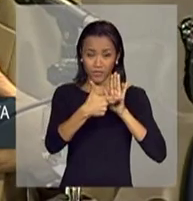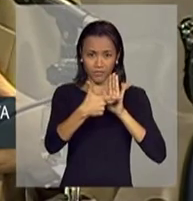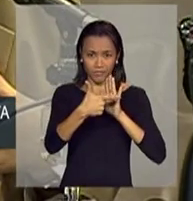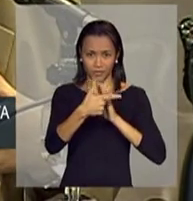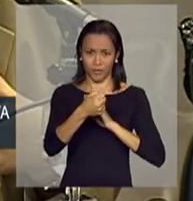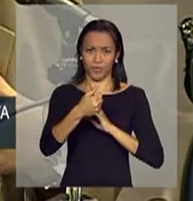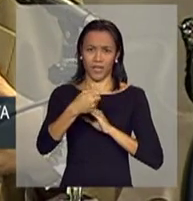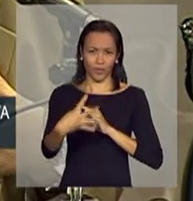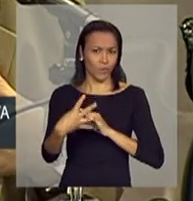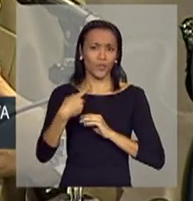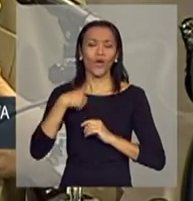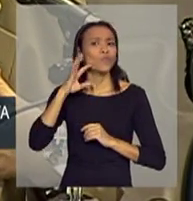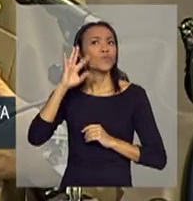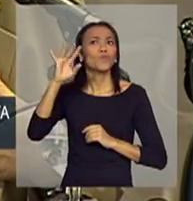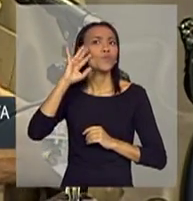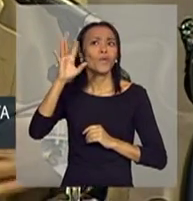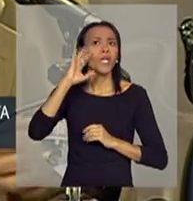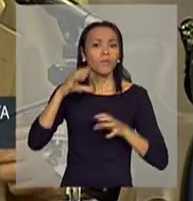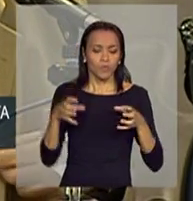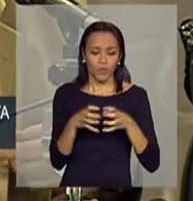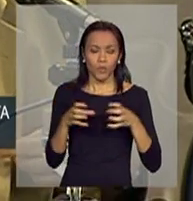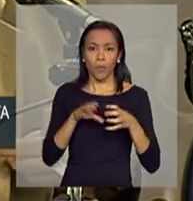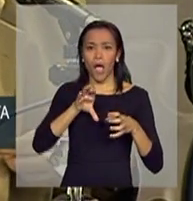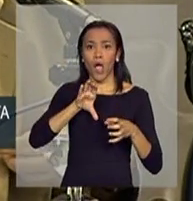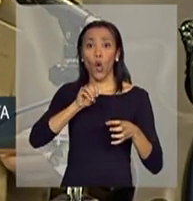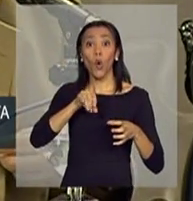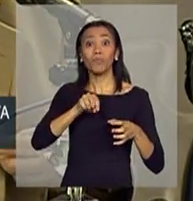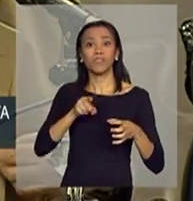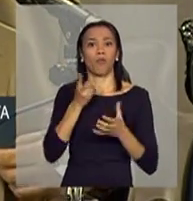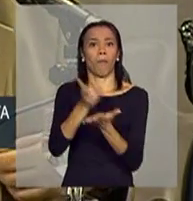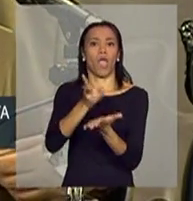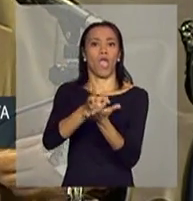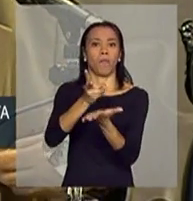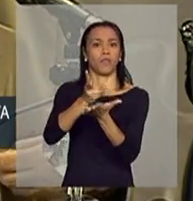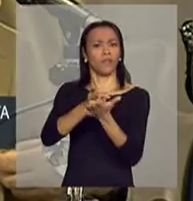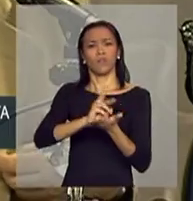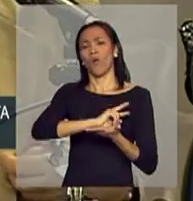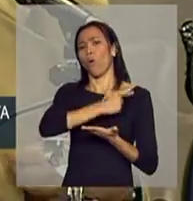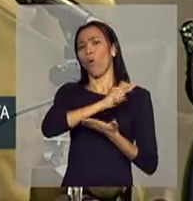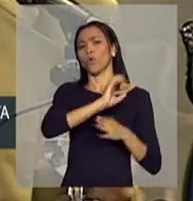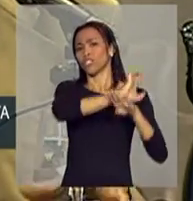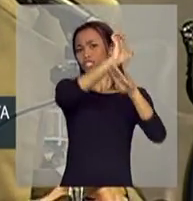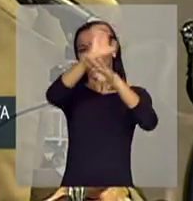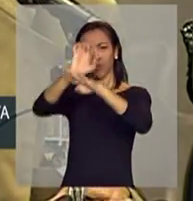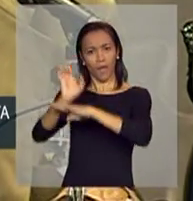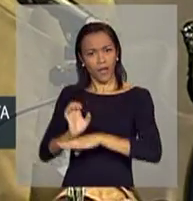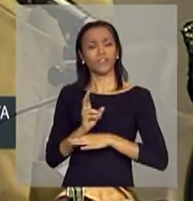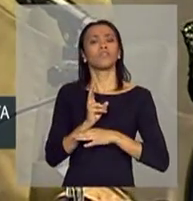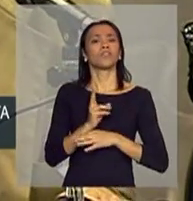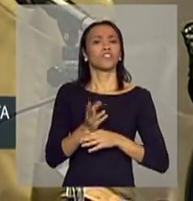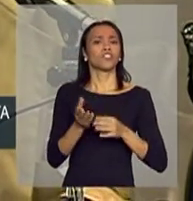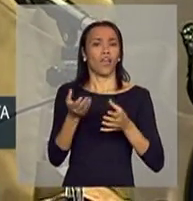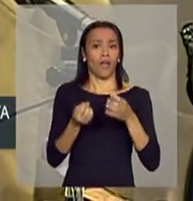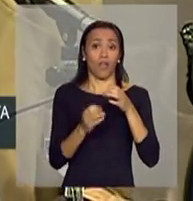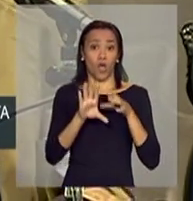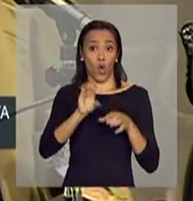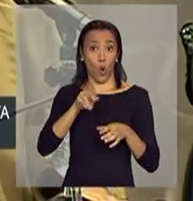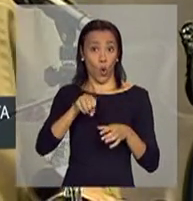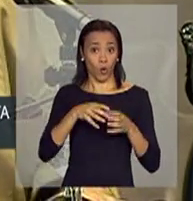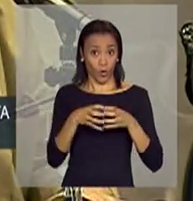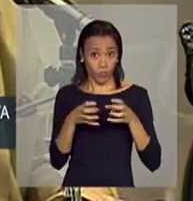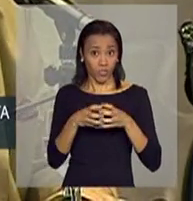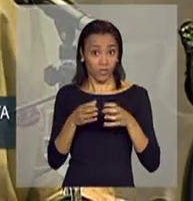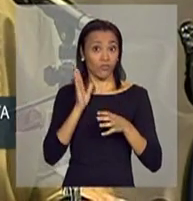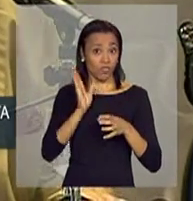com uma Comissão da Verdade permanente. Várias comissões estaduais, os comitês existiam antes e vão continuar existindo depois. Parece que nós vamos ganhar